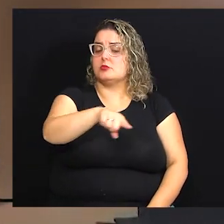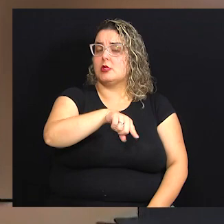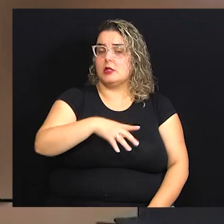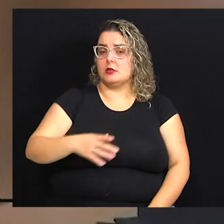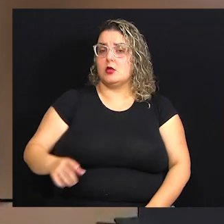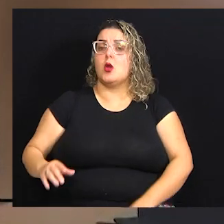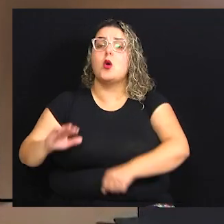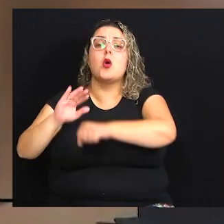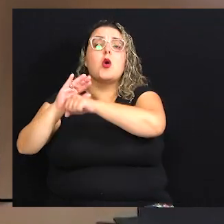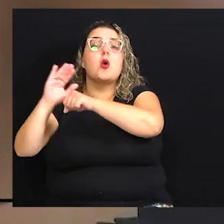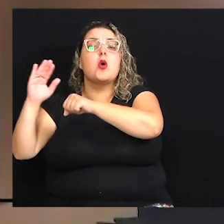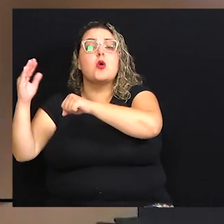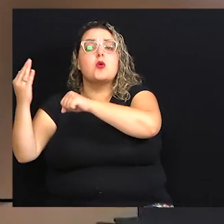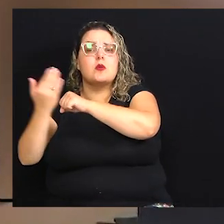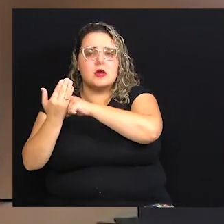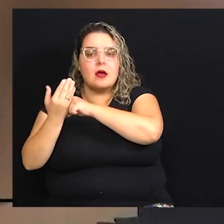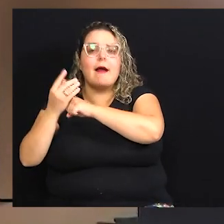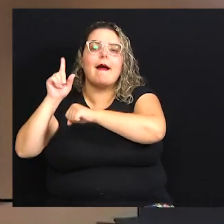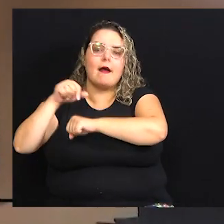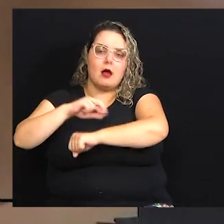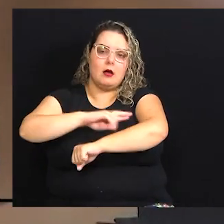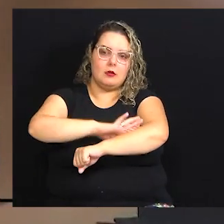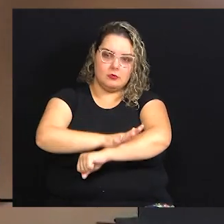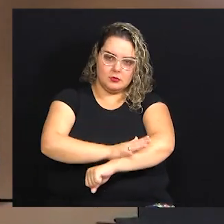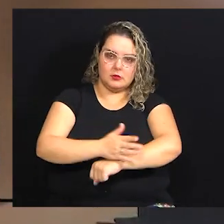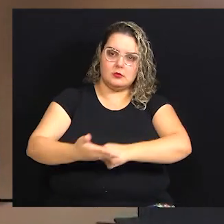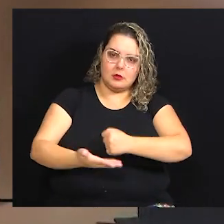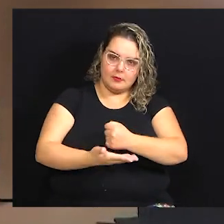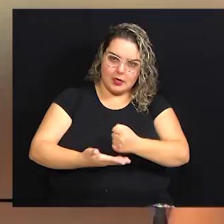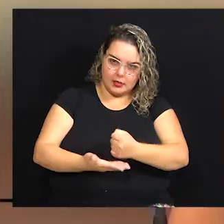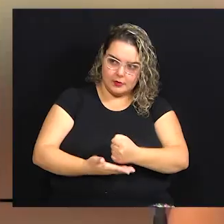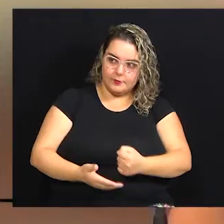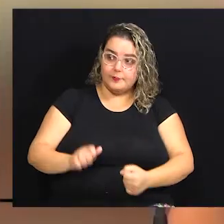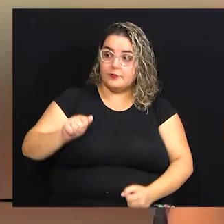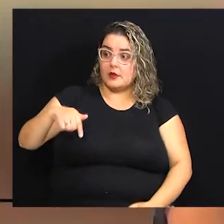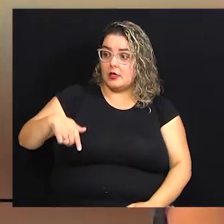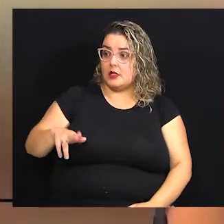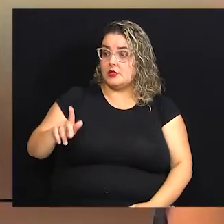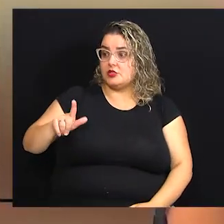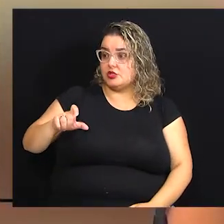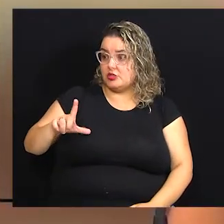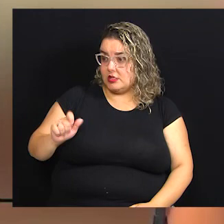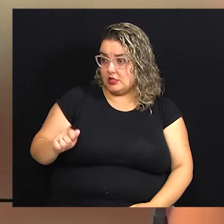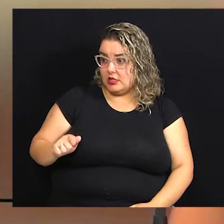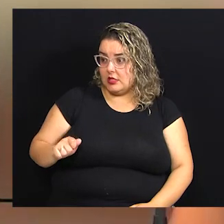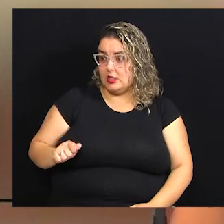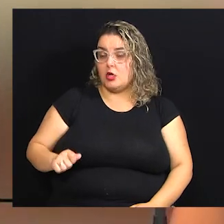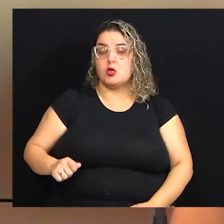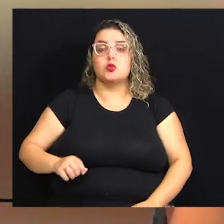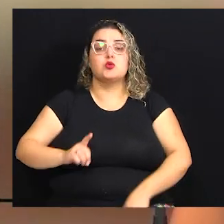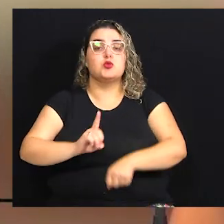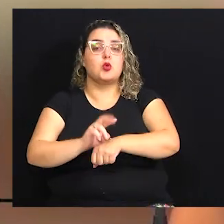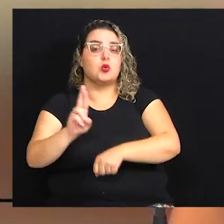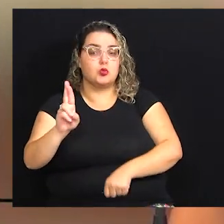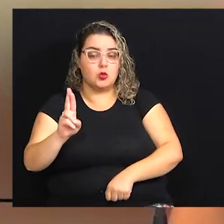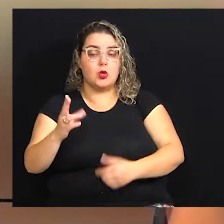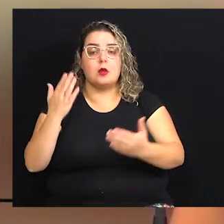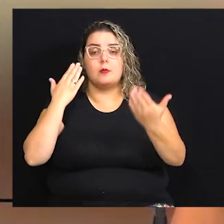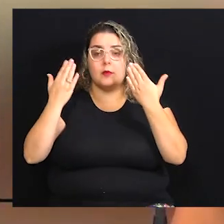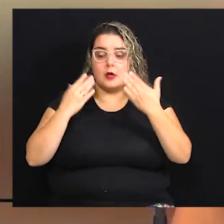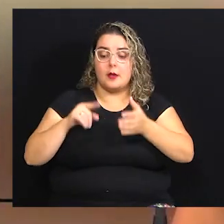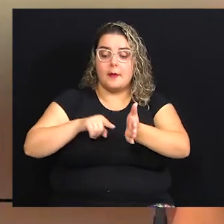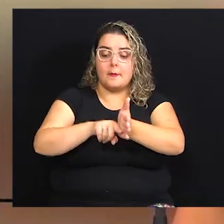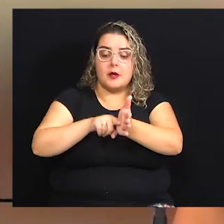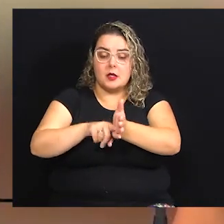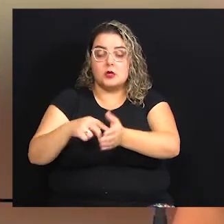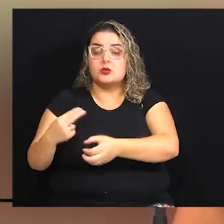O fascista, ele é racista em sua essência. Ângela Solico, doutora em psicologia e pesquisadora